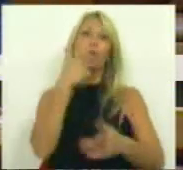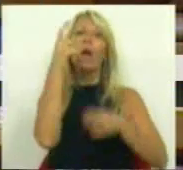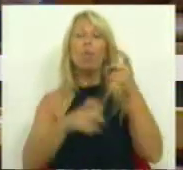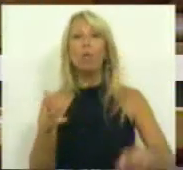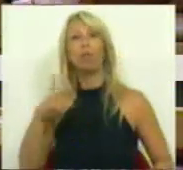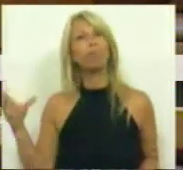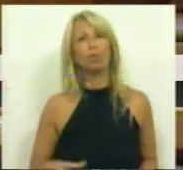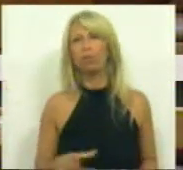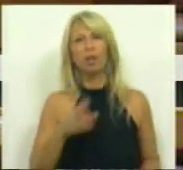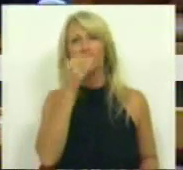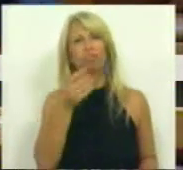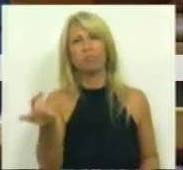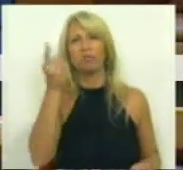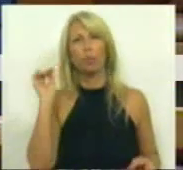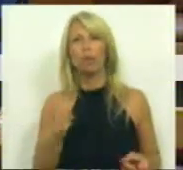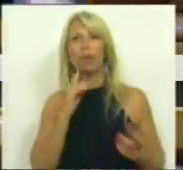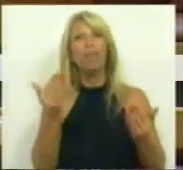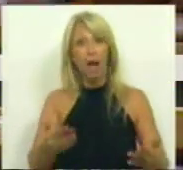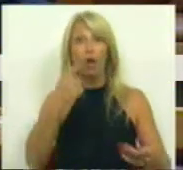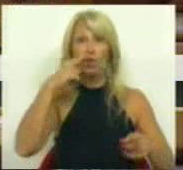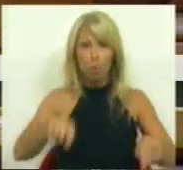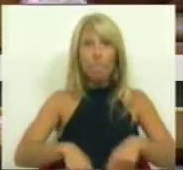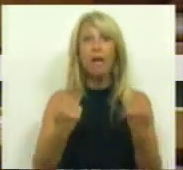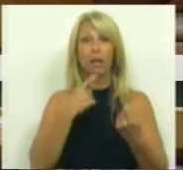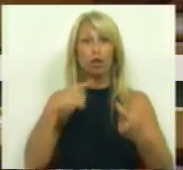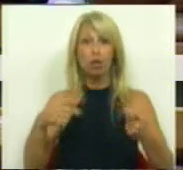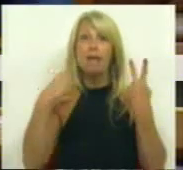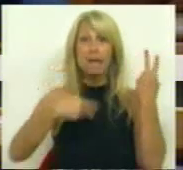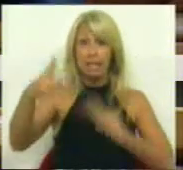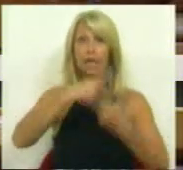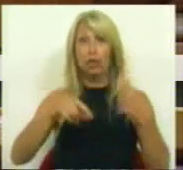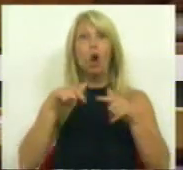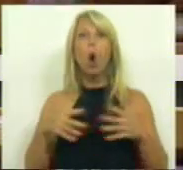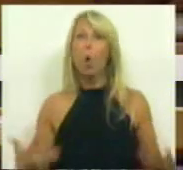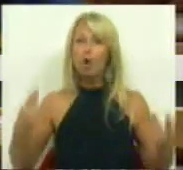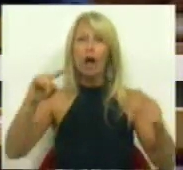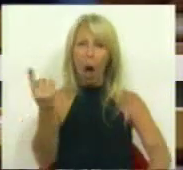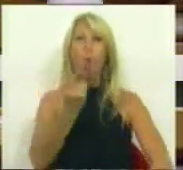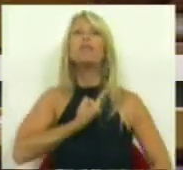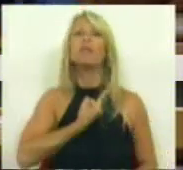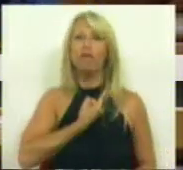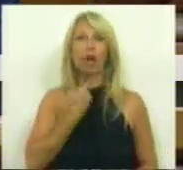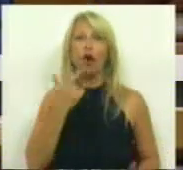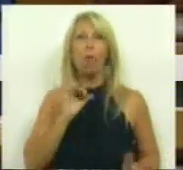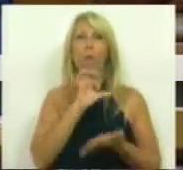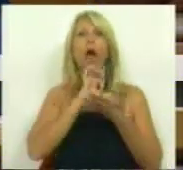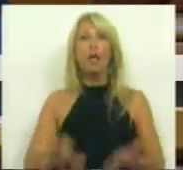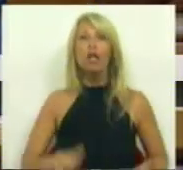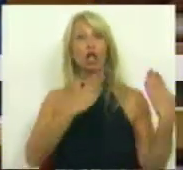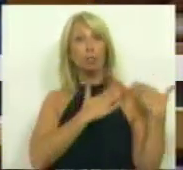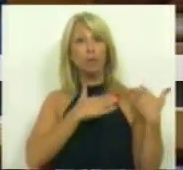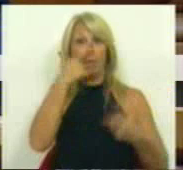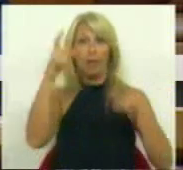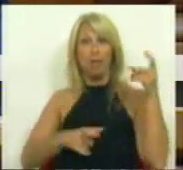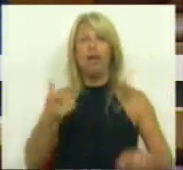não merecia, e os partidos censurantes hoje aqui têm um dever indeclinável de responsabilidade, de cidadania,